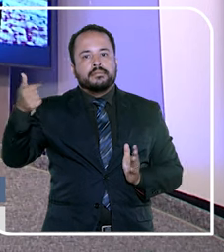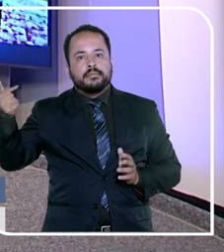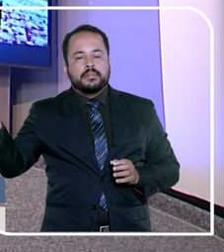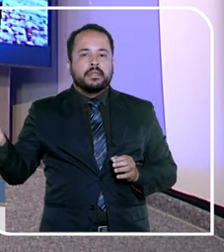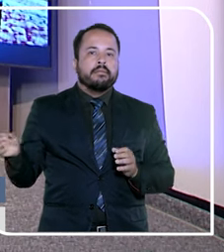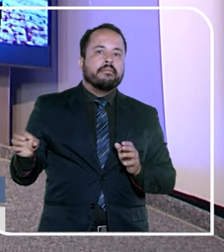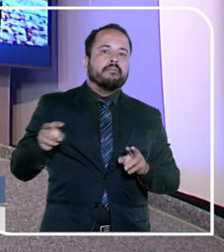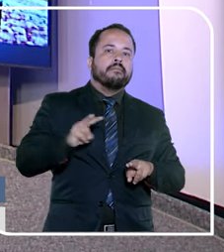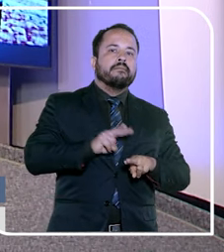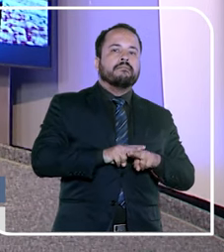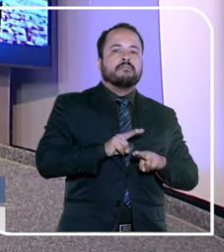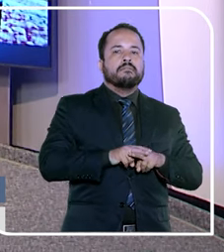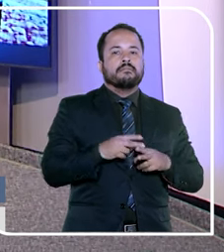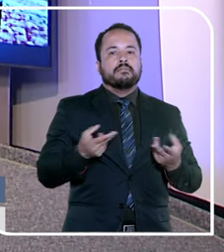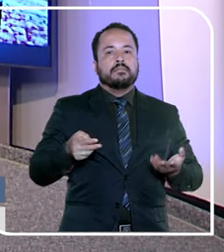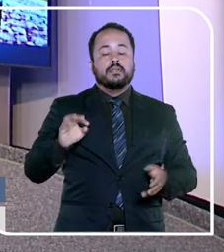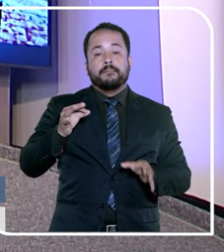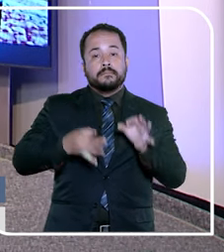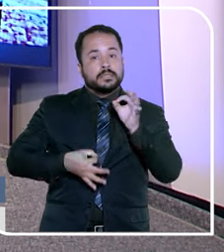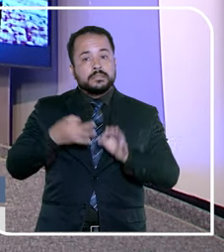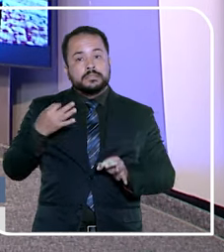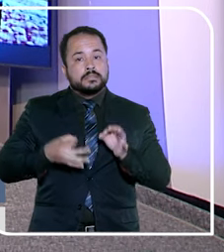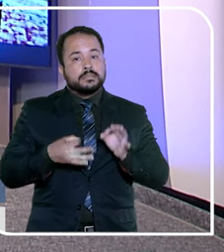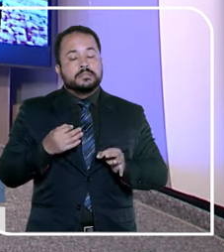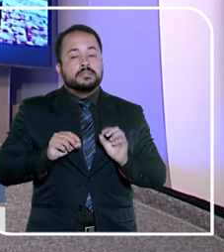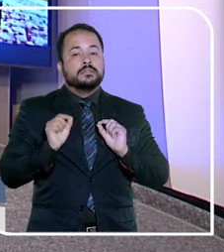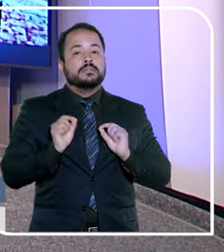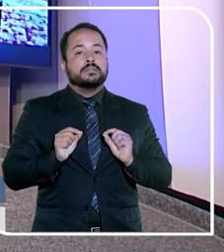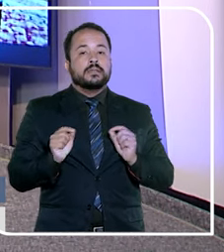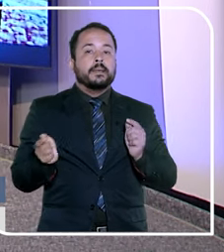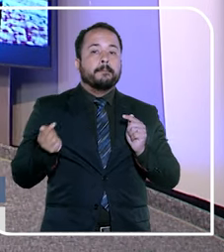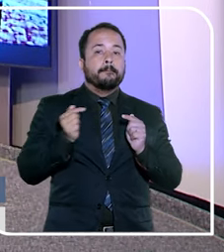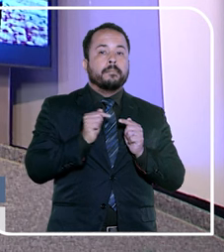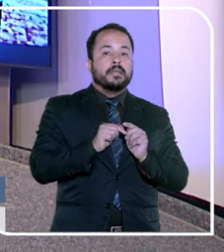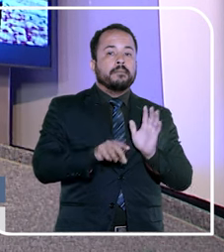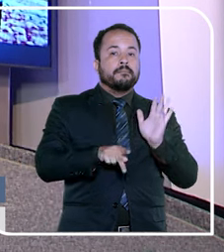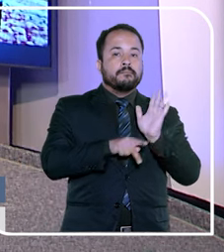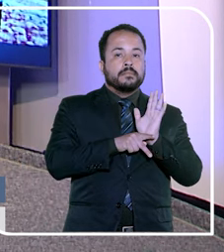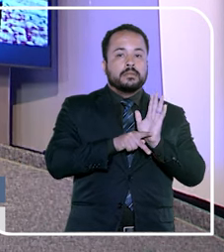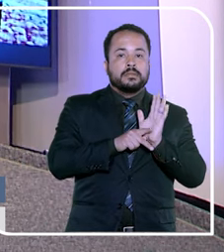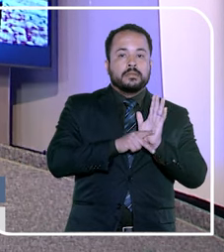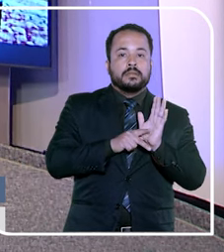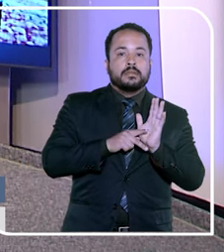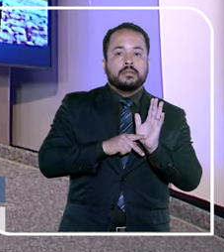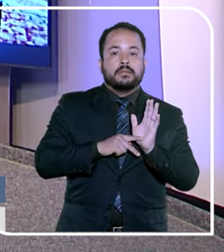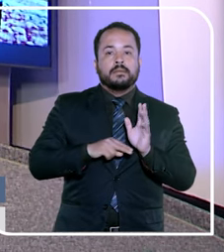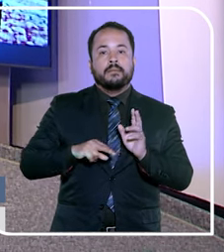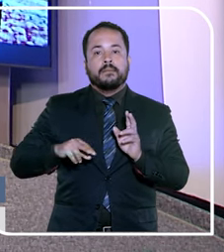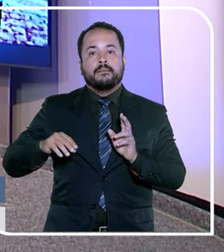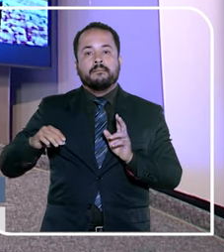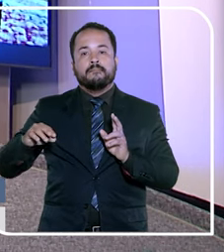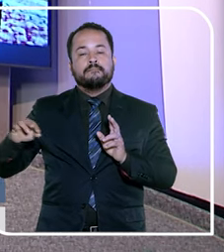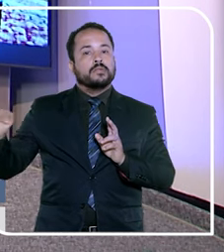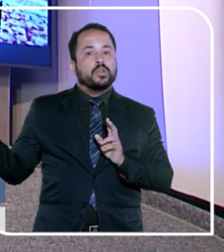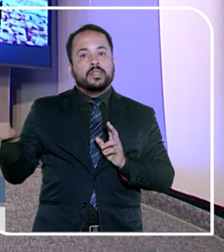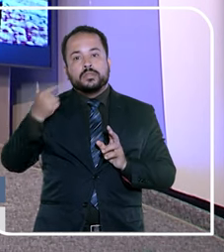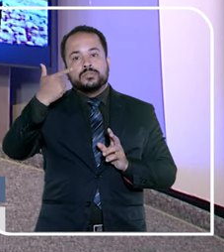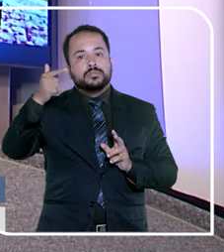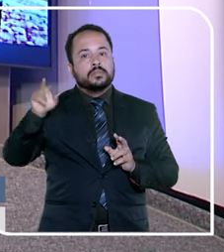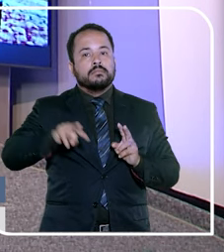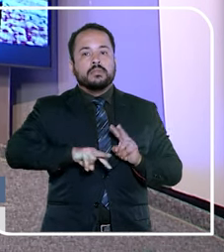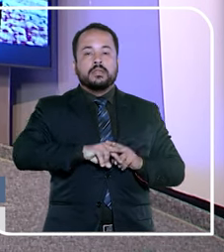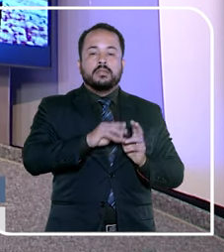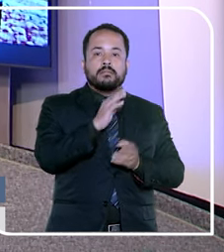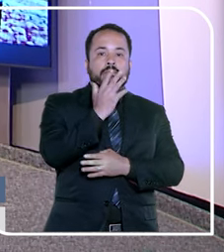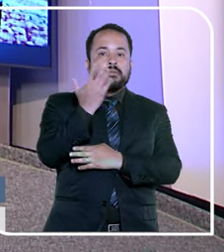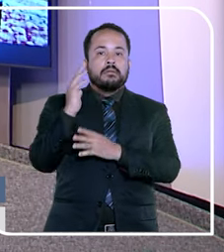o magistrado leva em conta paraa aplicação do princípio da insignificância no contexto aí do meio ambiente né de crimes contra o meio